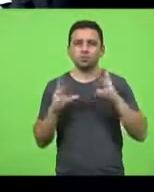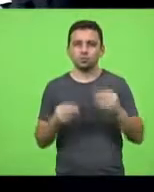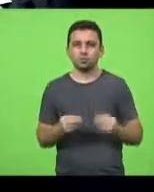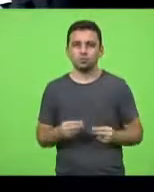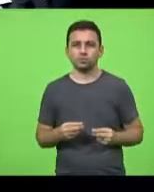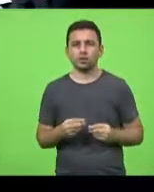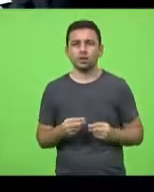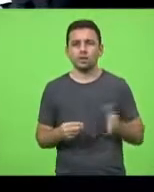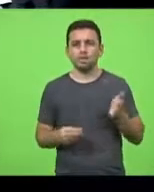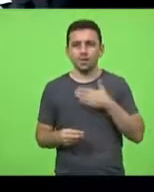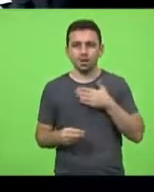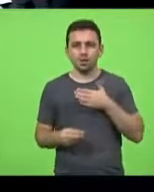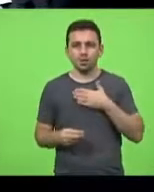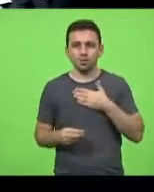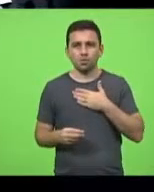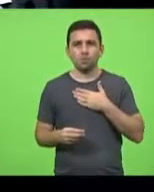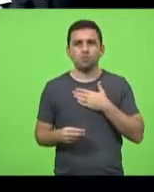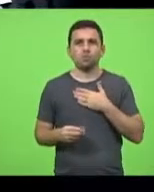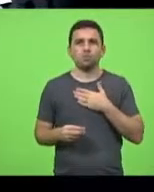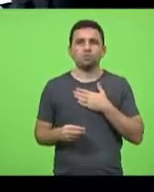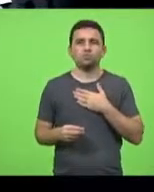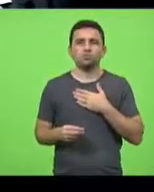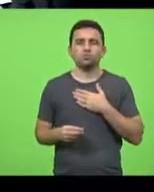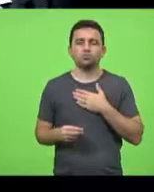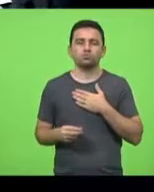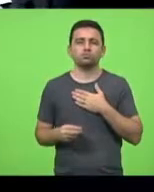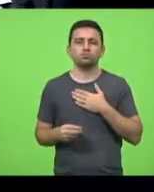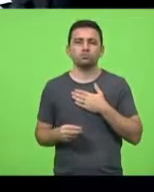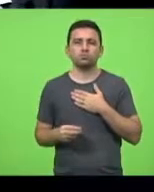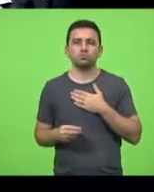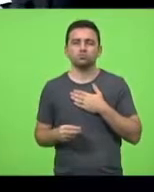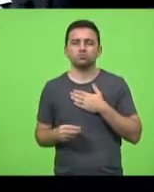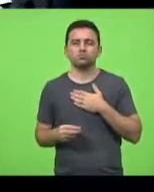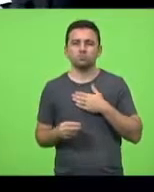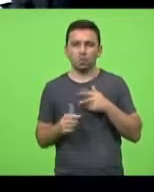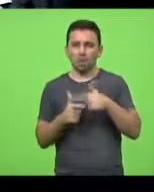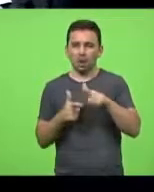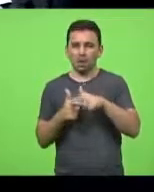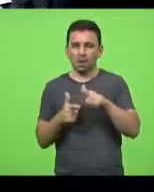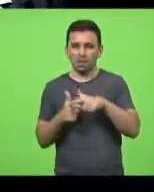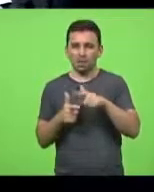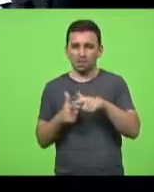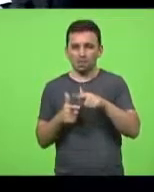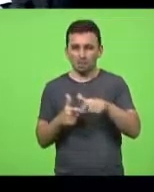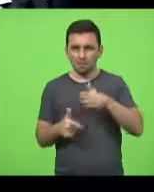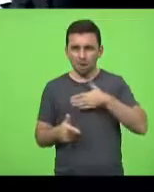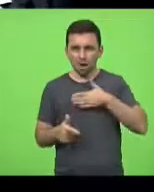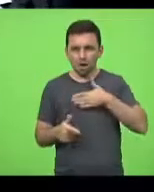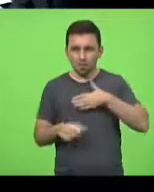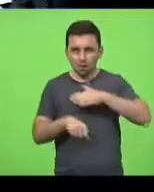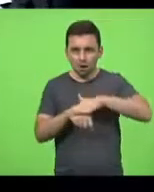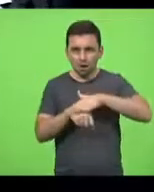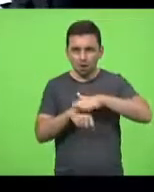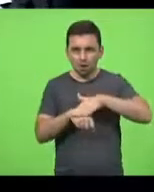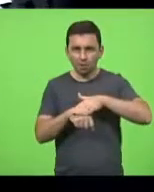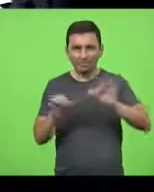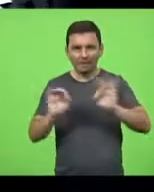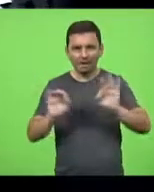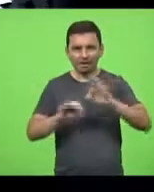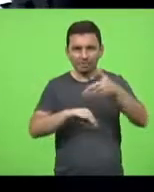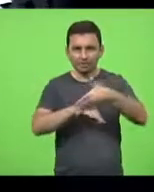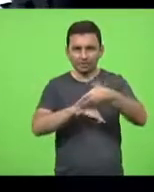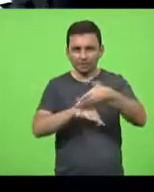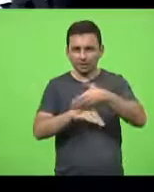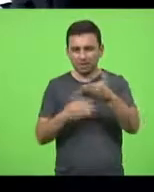minhas digitais não estão nessa confusão. As minhas digitais não participam desse